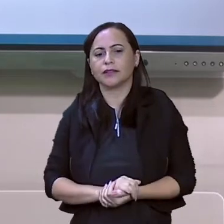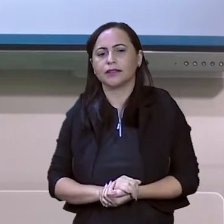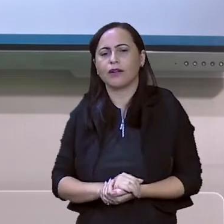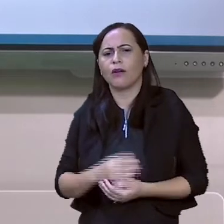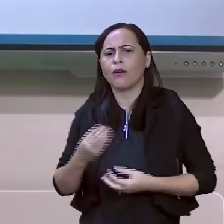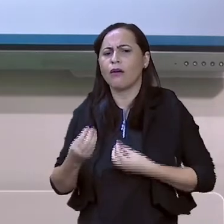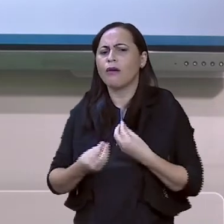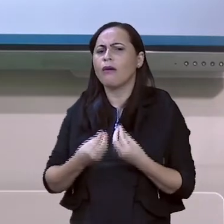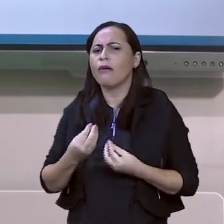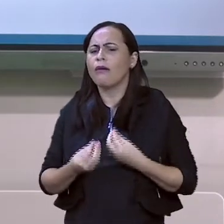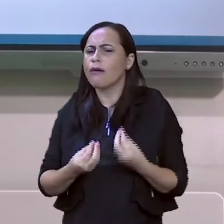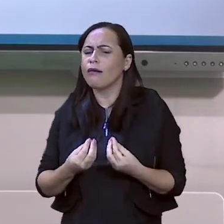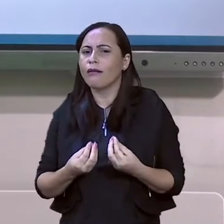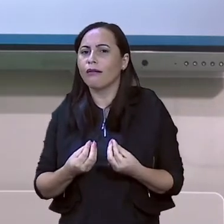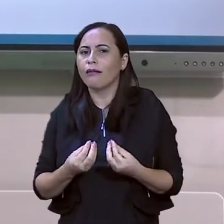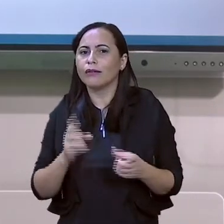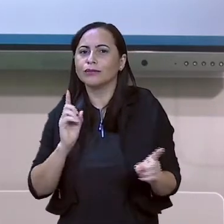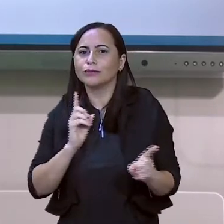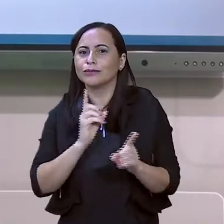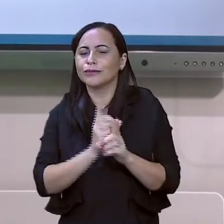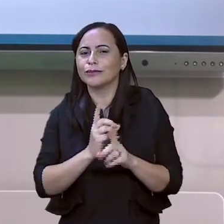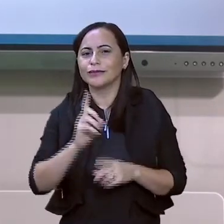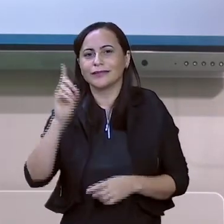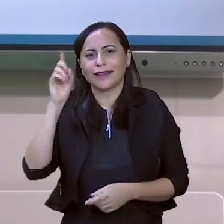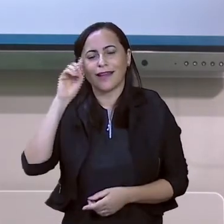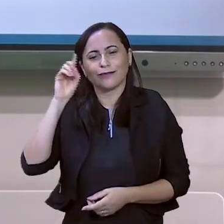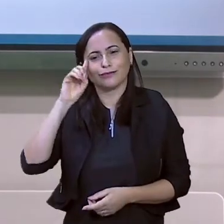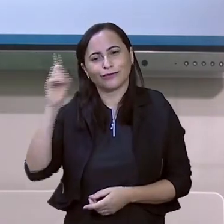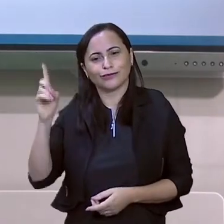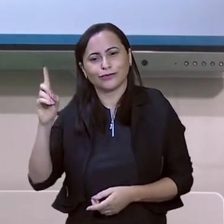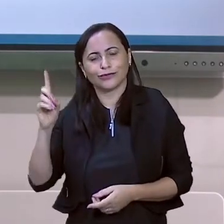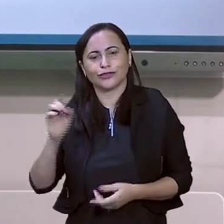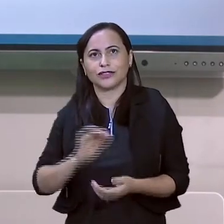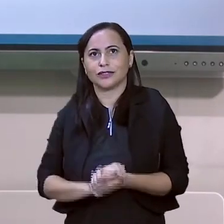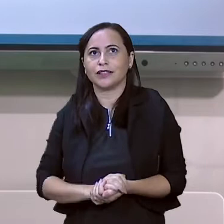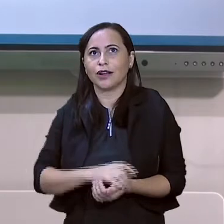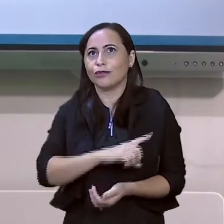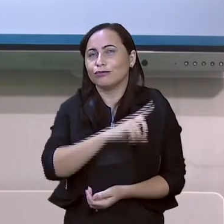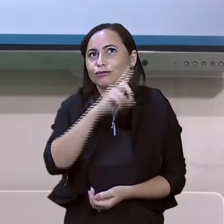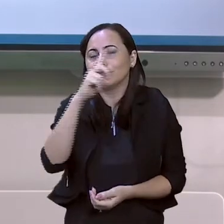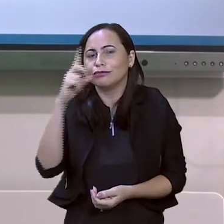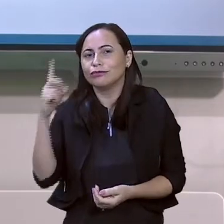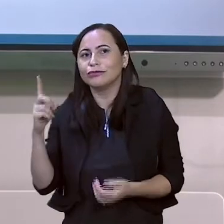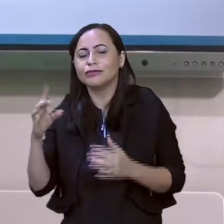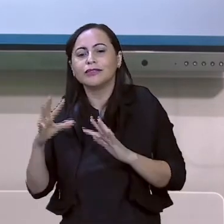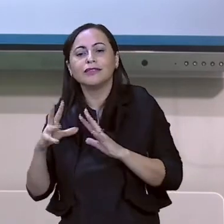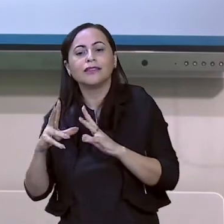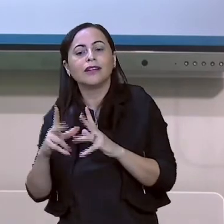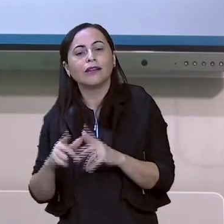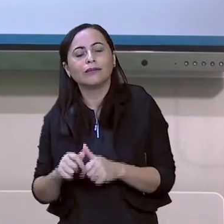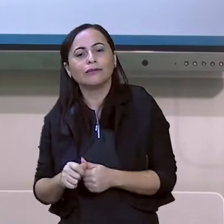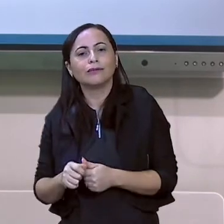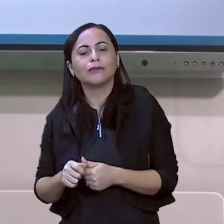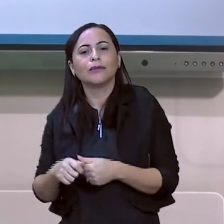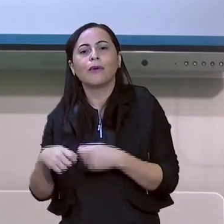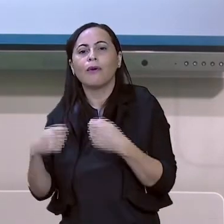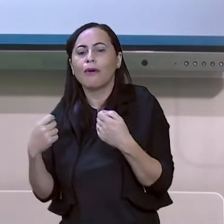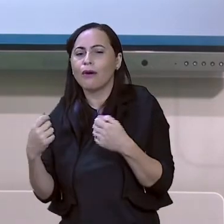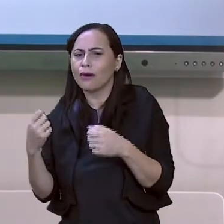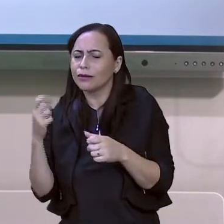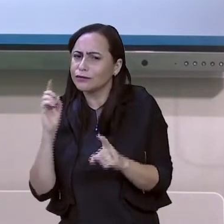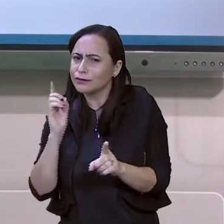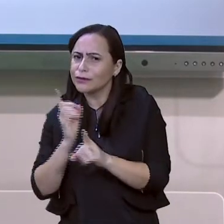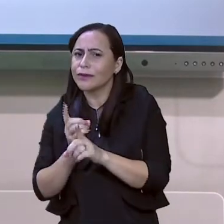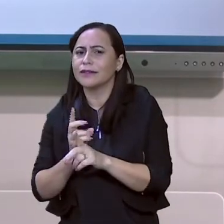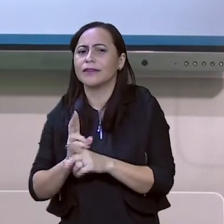que elas estão aí no nosso dia a dia? E muito mais. Agora aqui no nosso texto fala que problema no nosso dia a